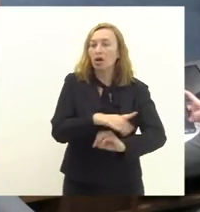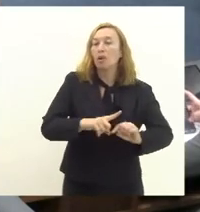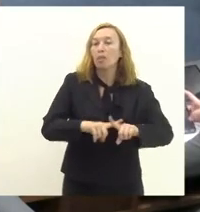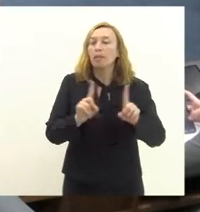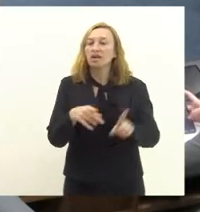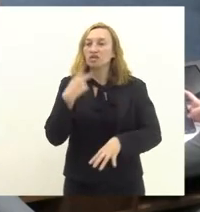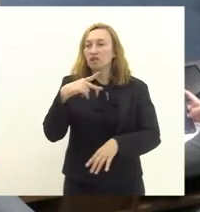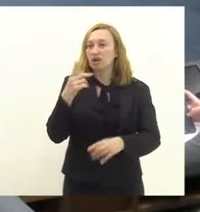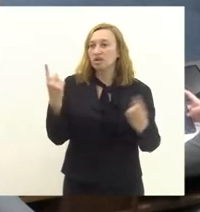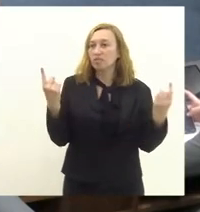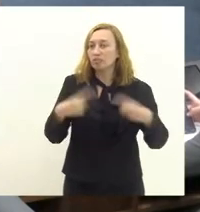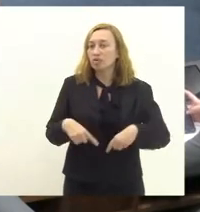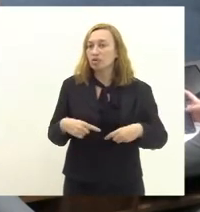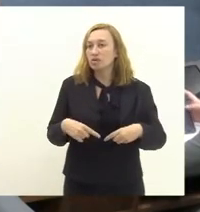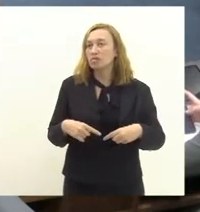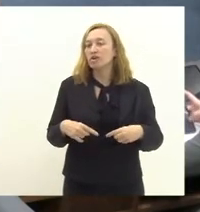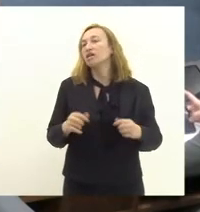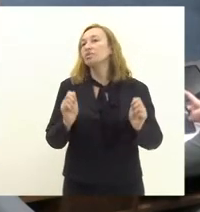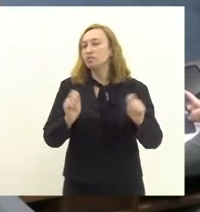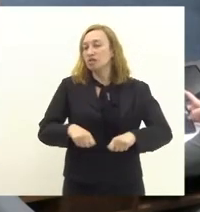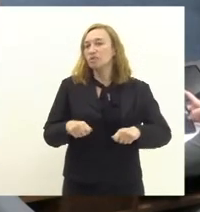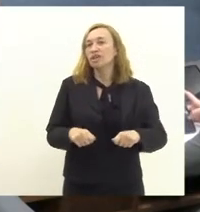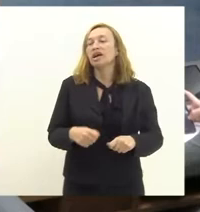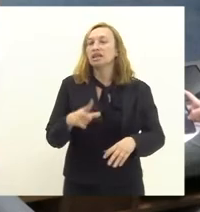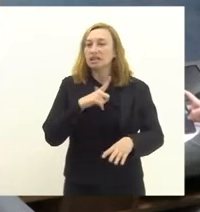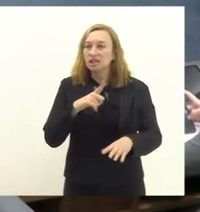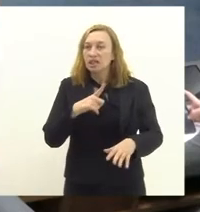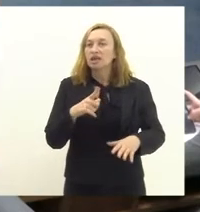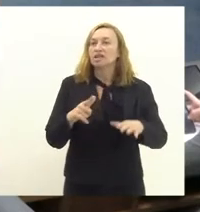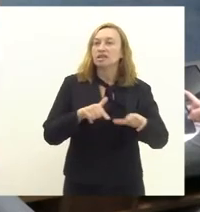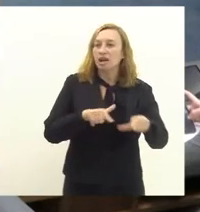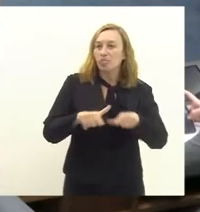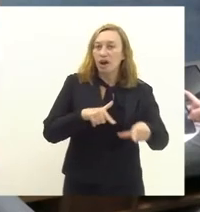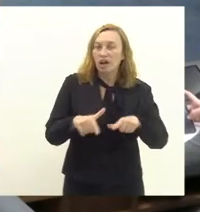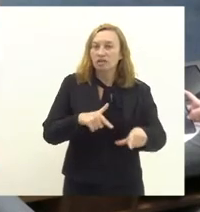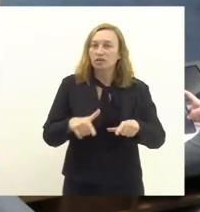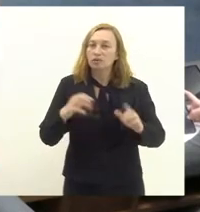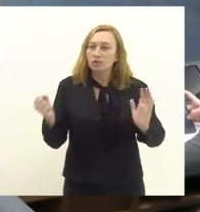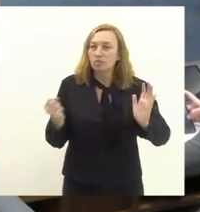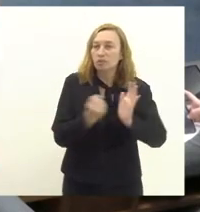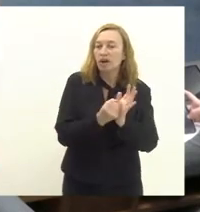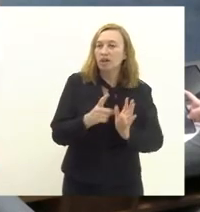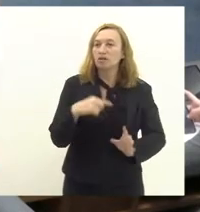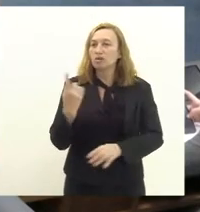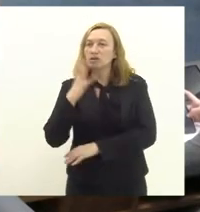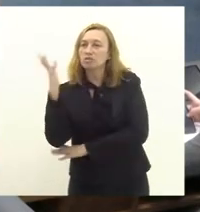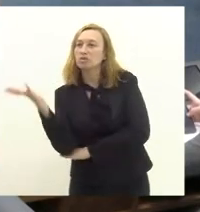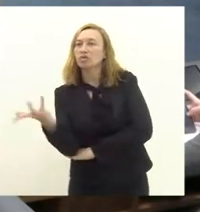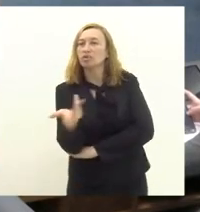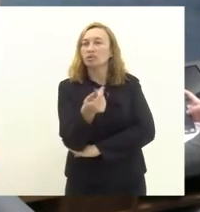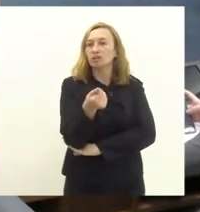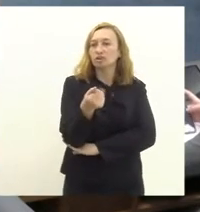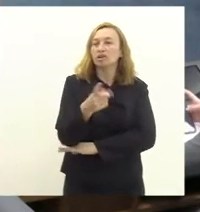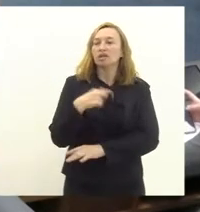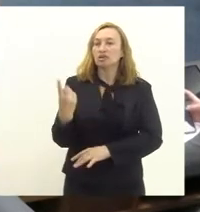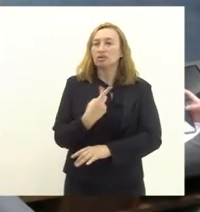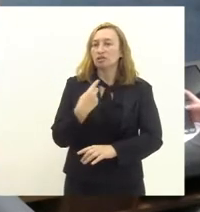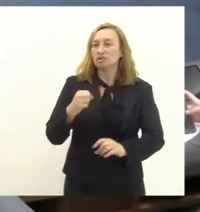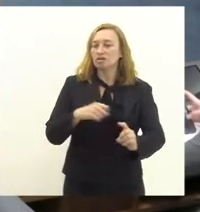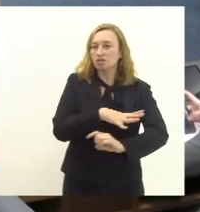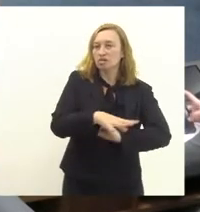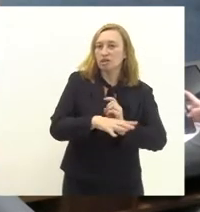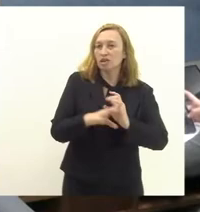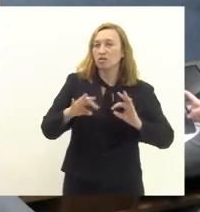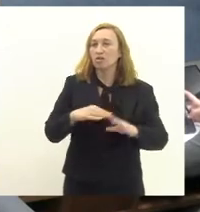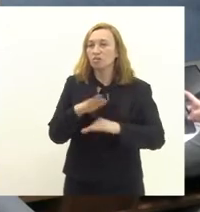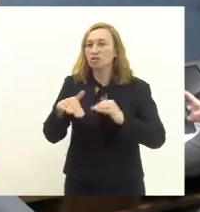falando da possibilidade de geração de empregos a partir de algo que impacta o nosso meio ambiente e a nossa sociedade como